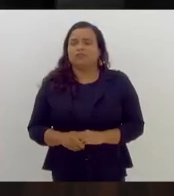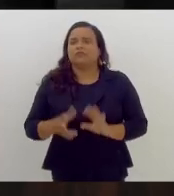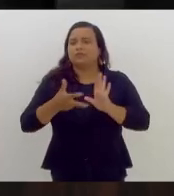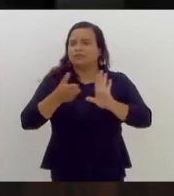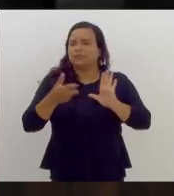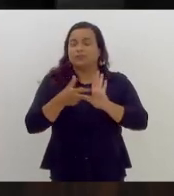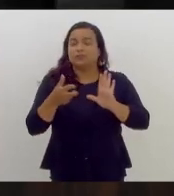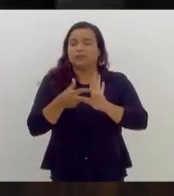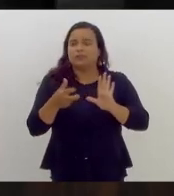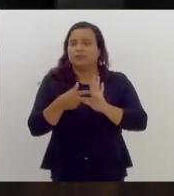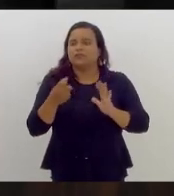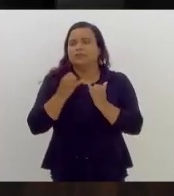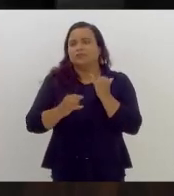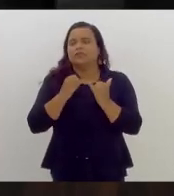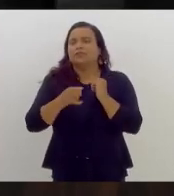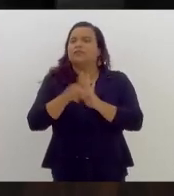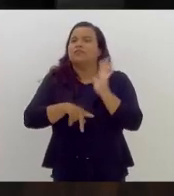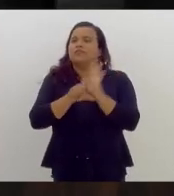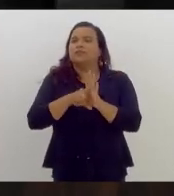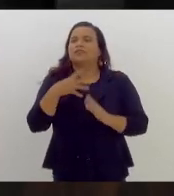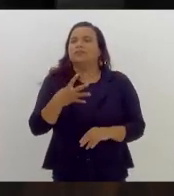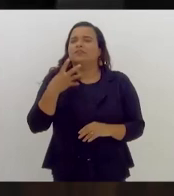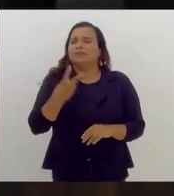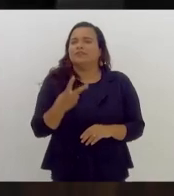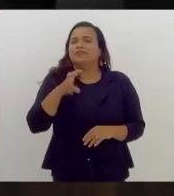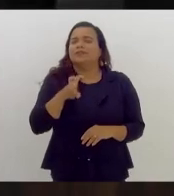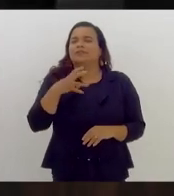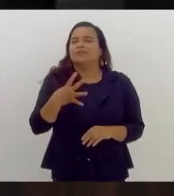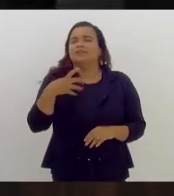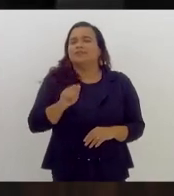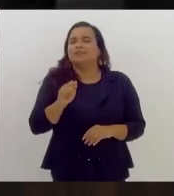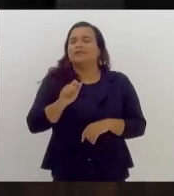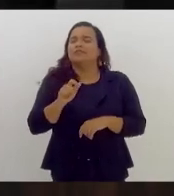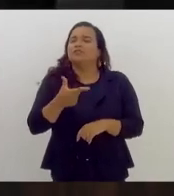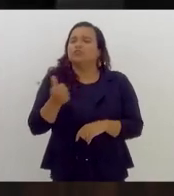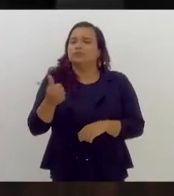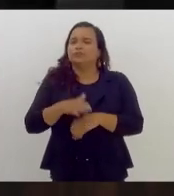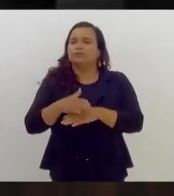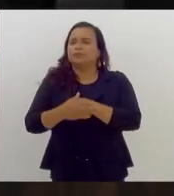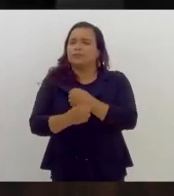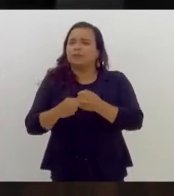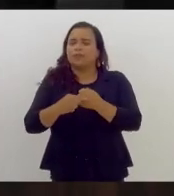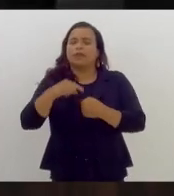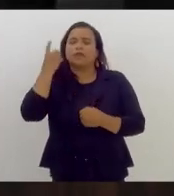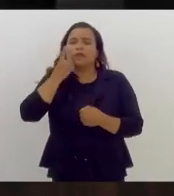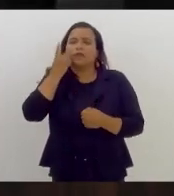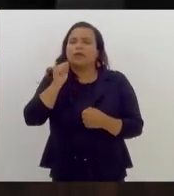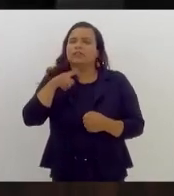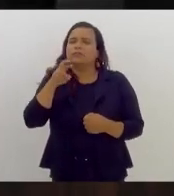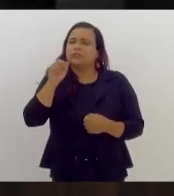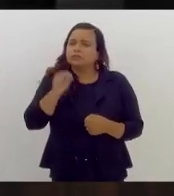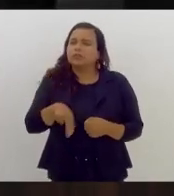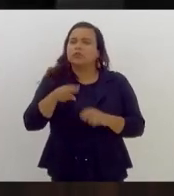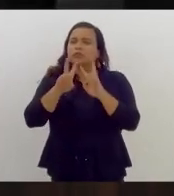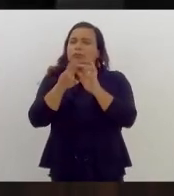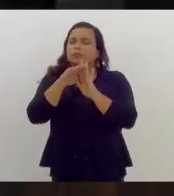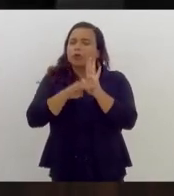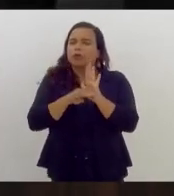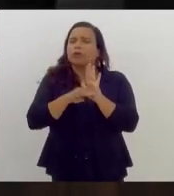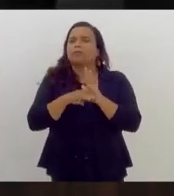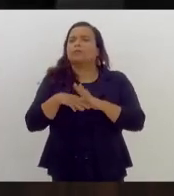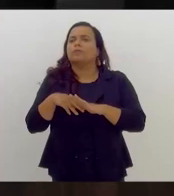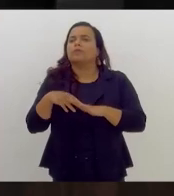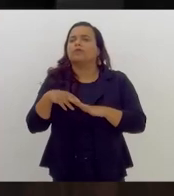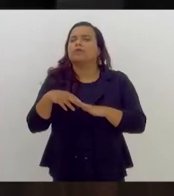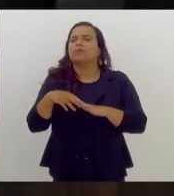Veto parcial aposto ao projeto de lei 4254-A de 21, de autoria do deputado Anderson Moraes, que dispõe sobre o programa Passarela